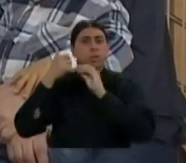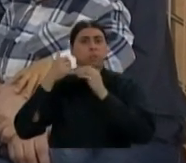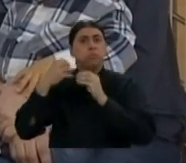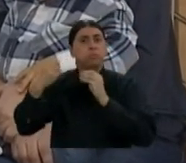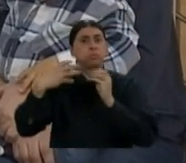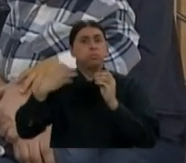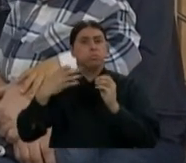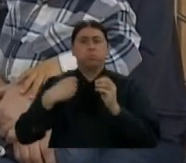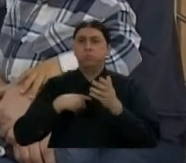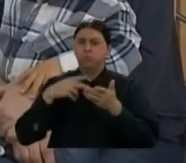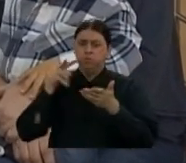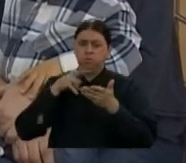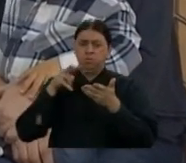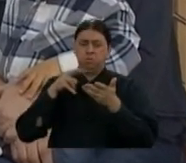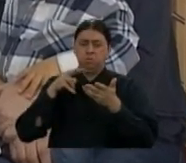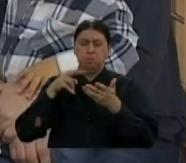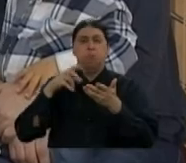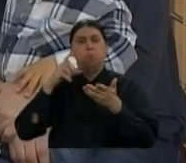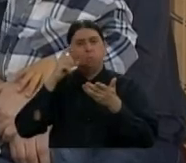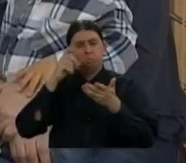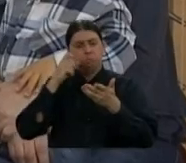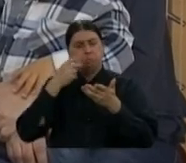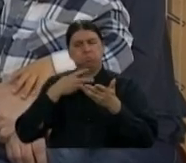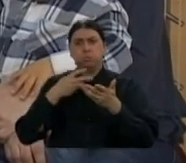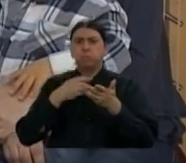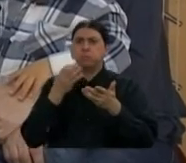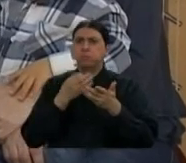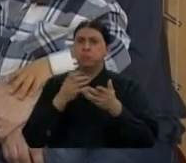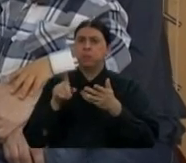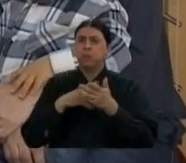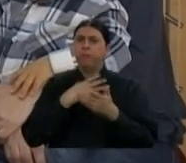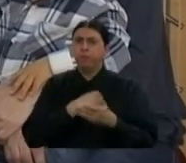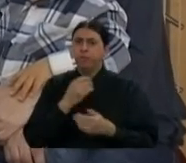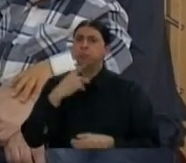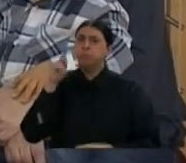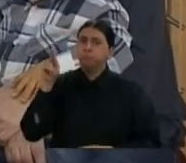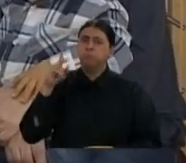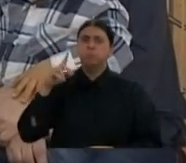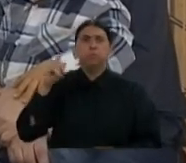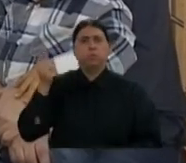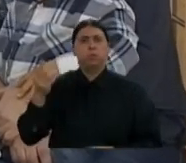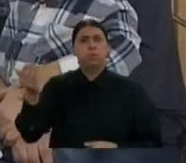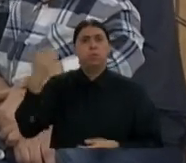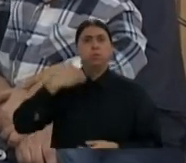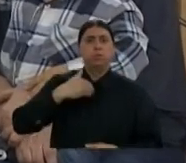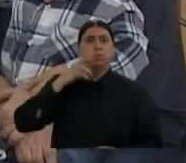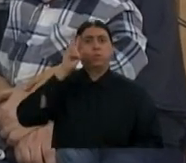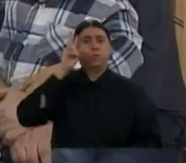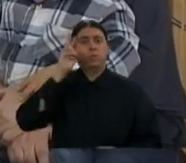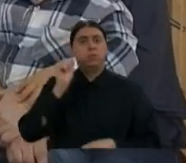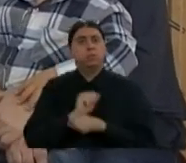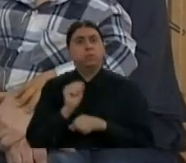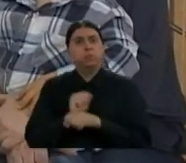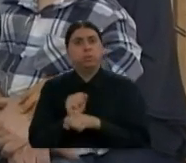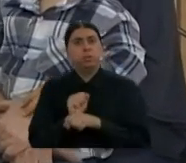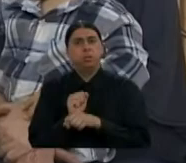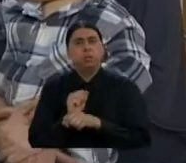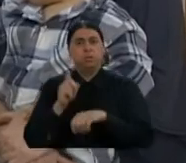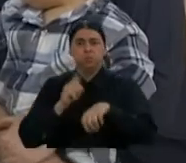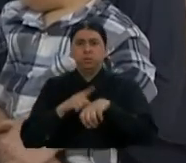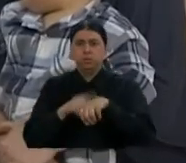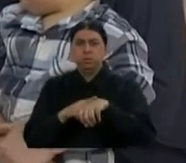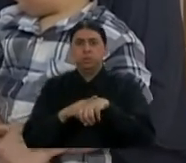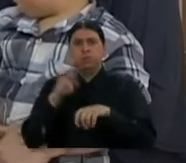na terça-feira ela o nosso filho está lá o nosso filho está lá 70 feira de manhã ela foi trabalhar